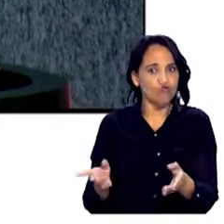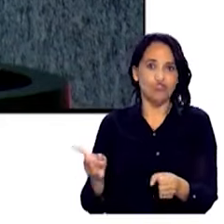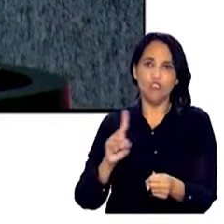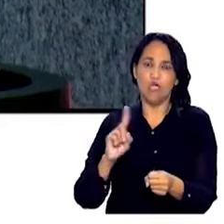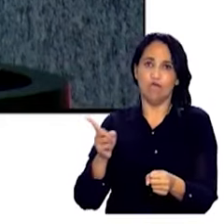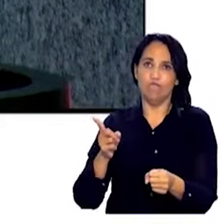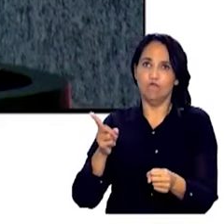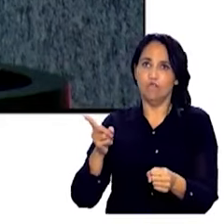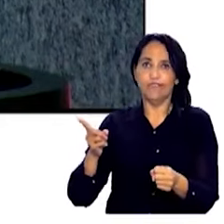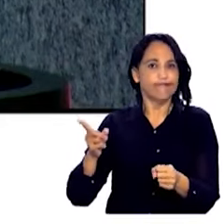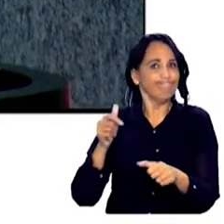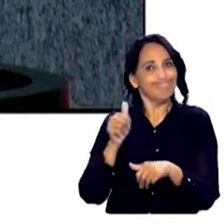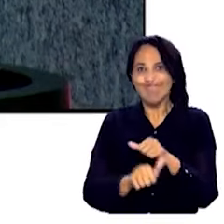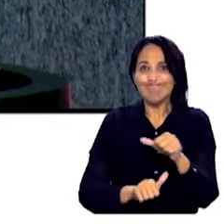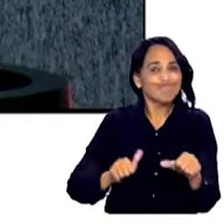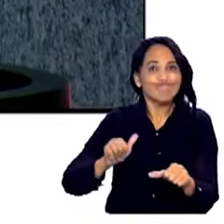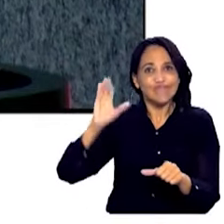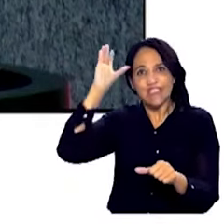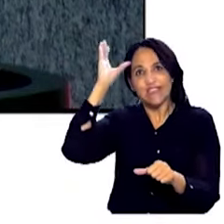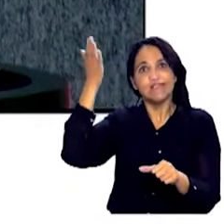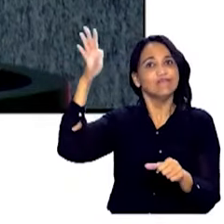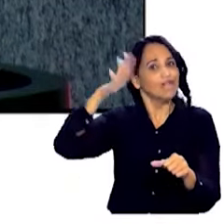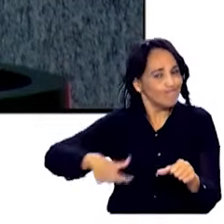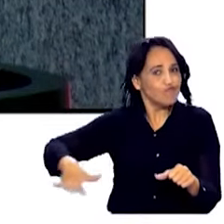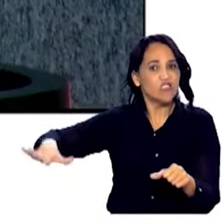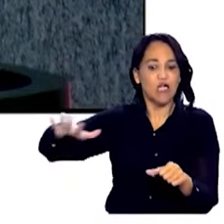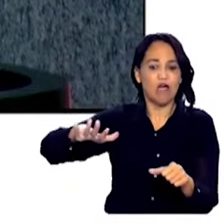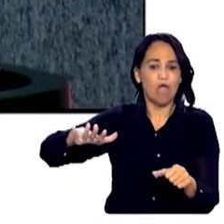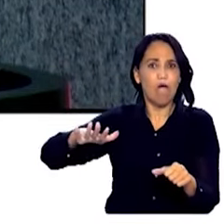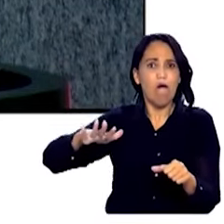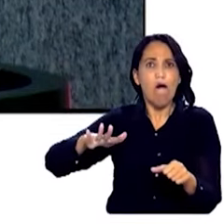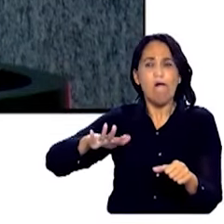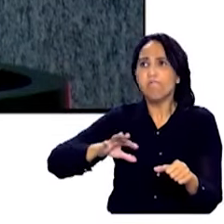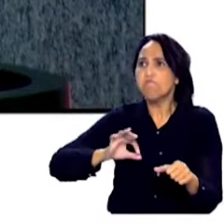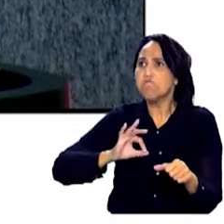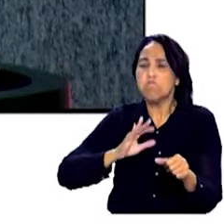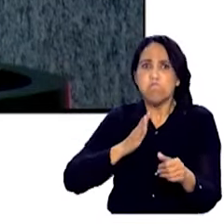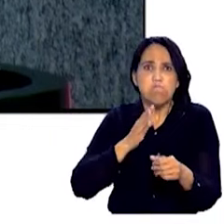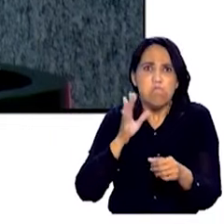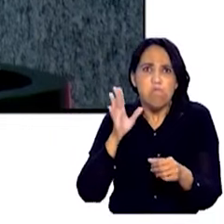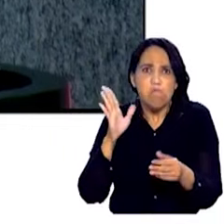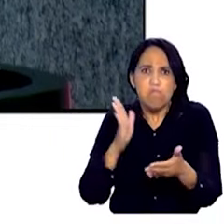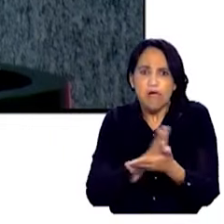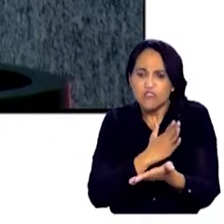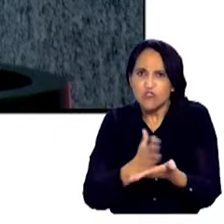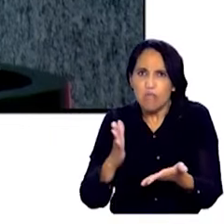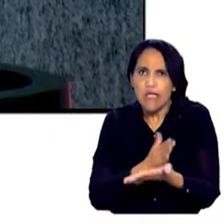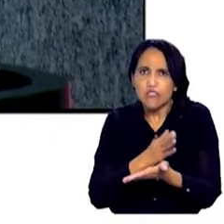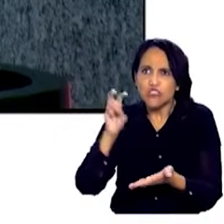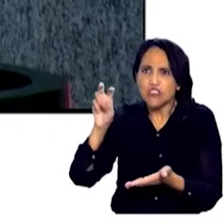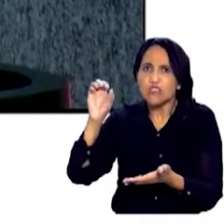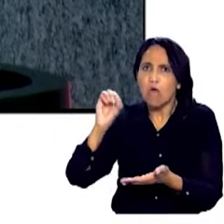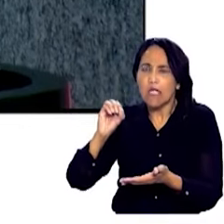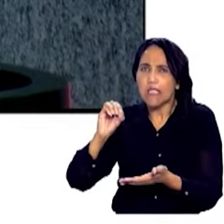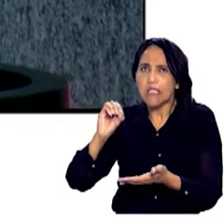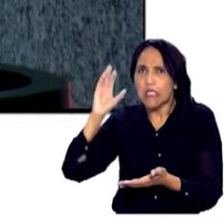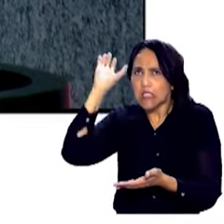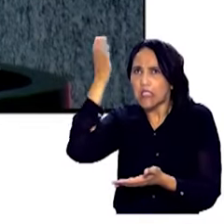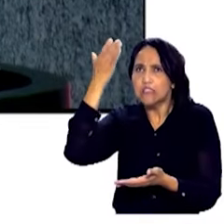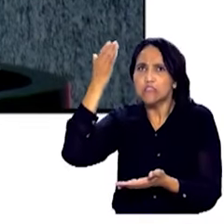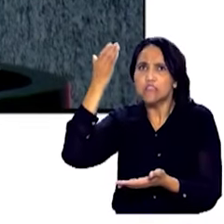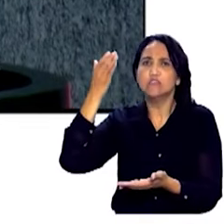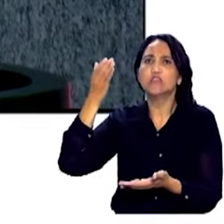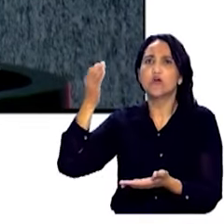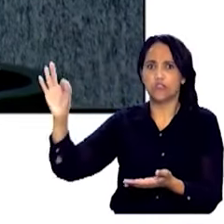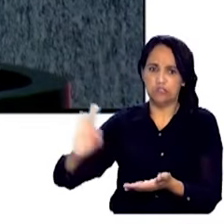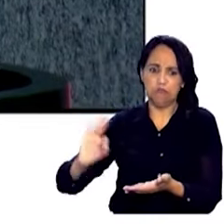disso então é um uma média de 50 decisões por ano pois bem a alguns